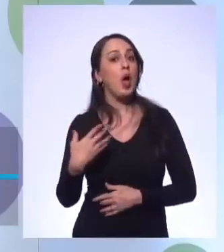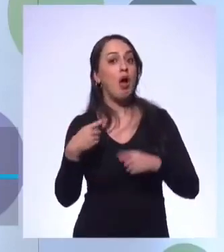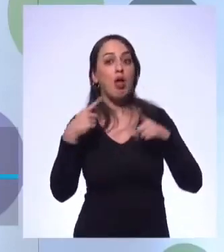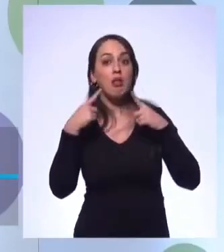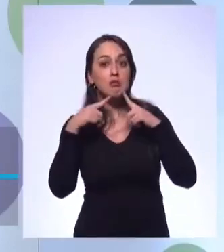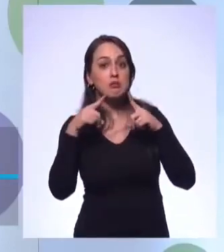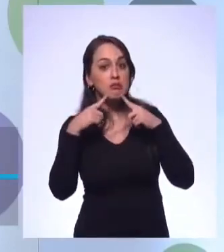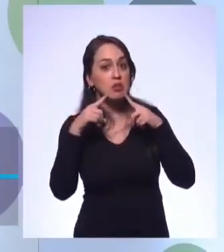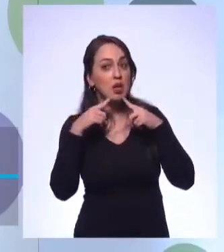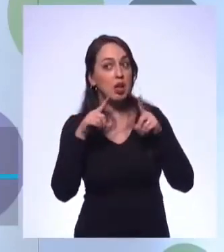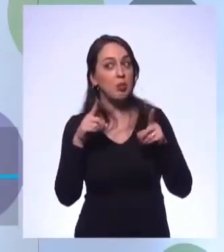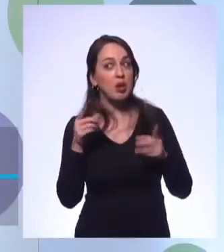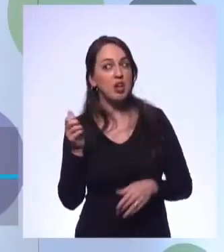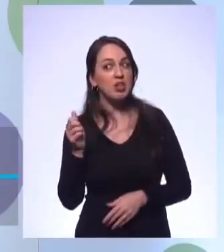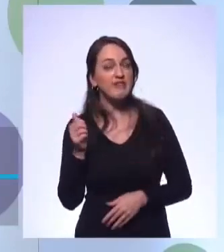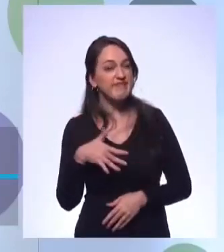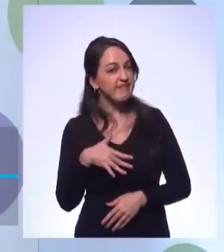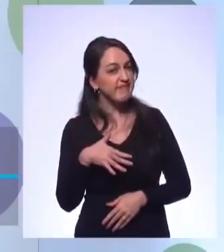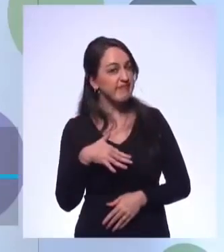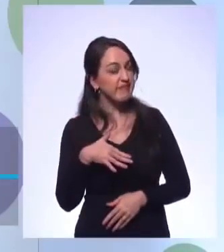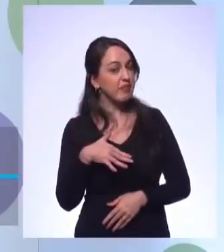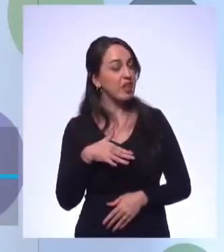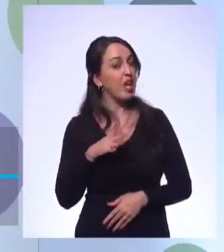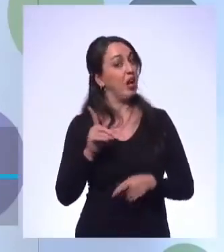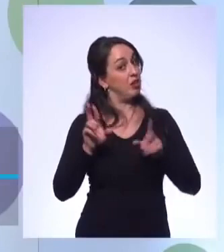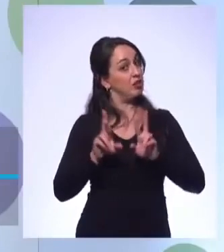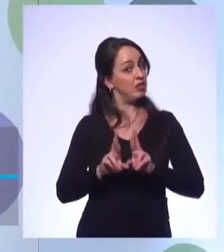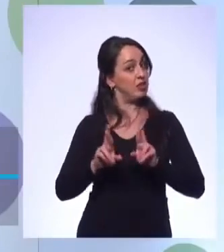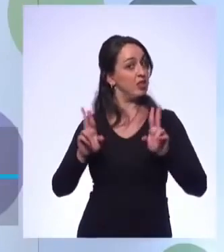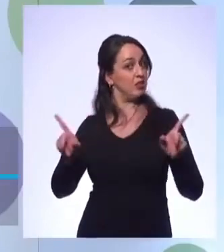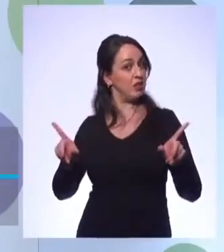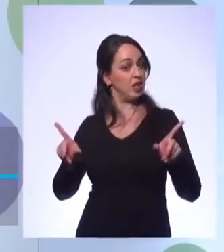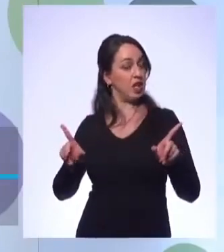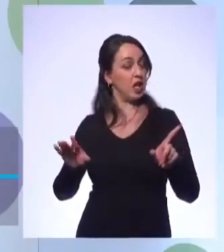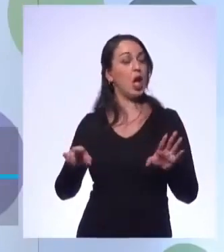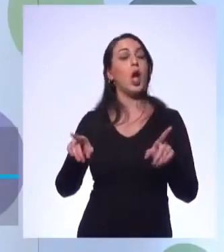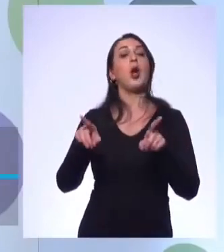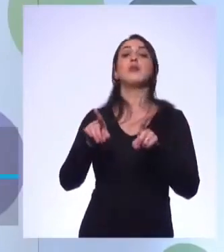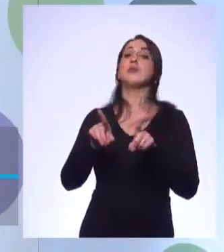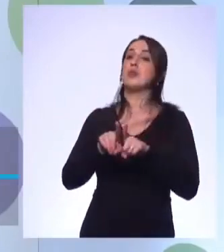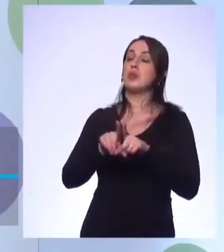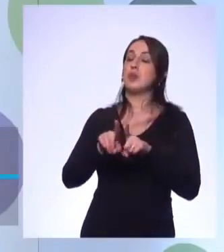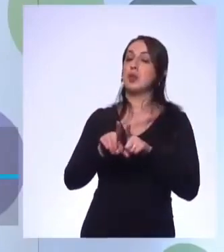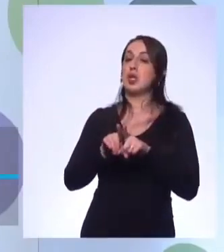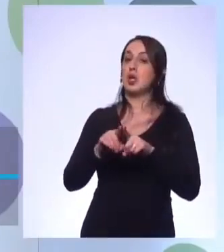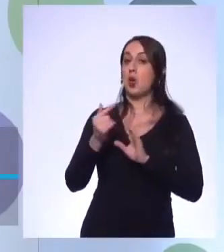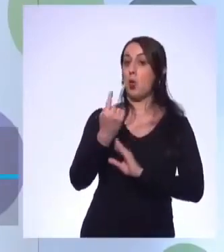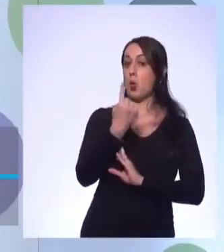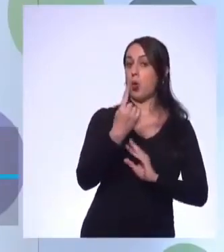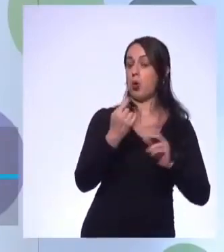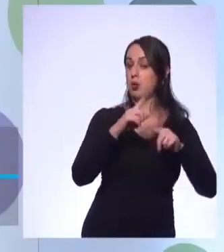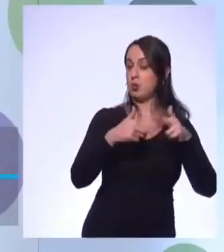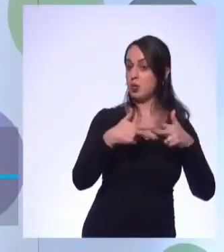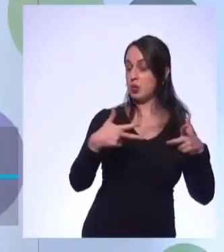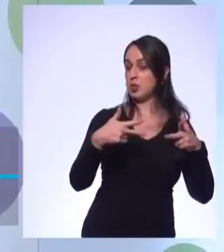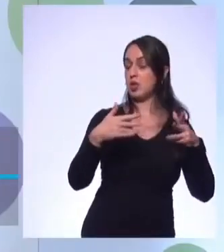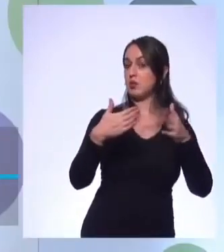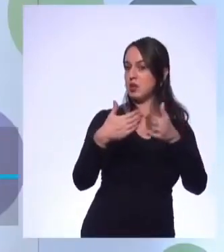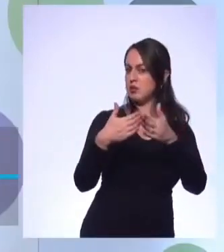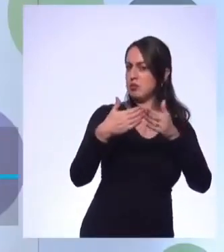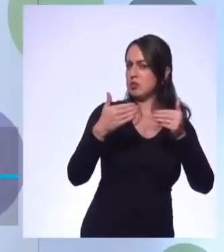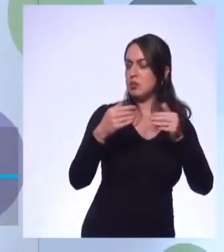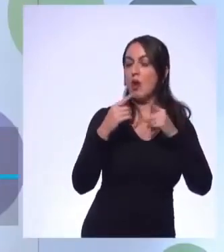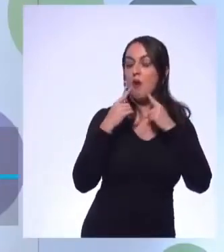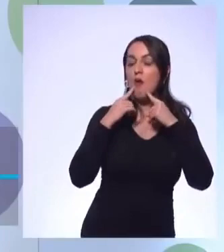aí o mimimi caiu numa... Por quê? Porque as reclamações foram se banalizando, como o Mauro falou. Quando a reivindicação